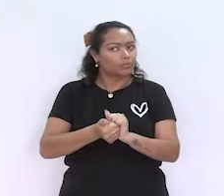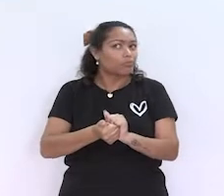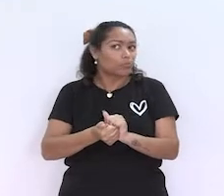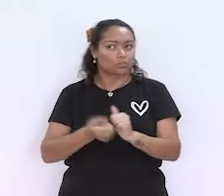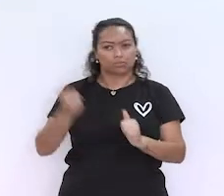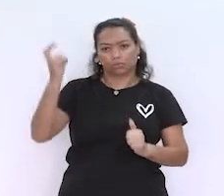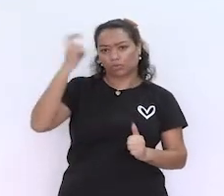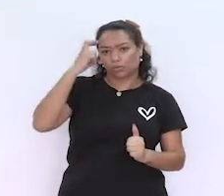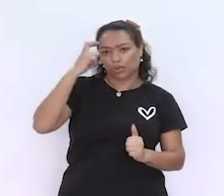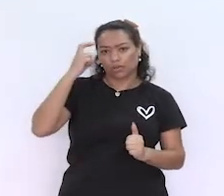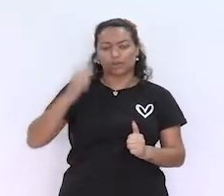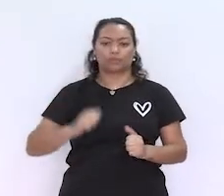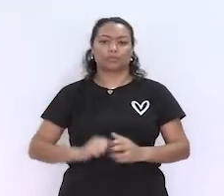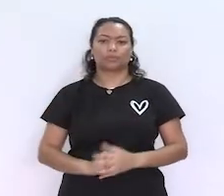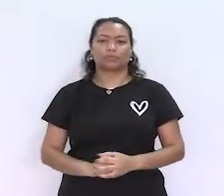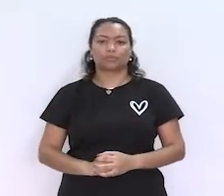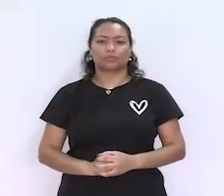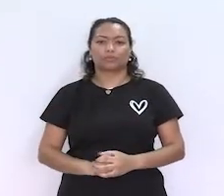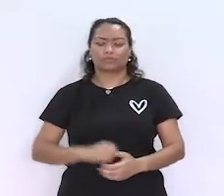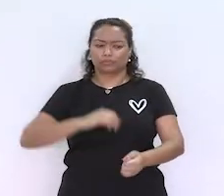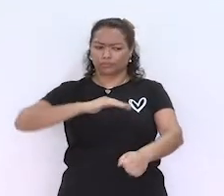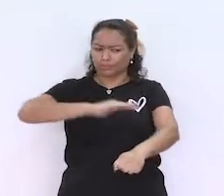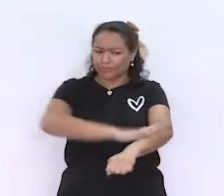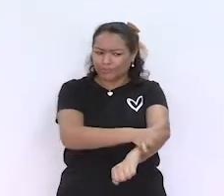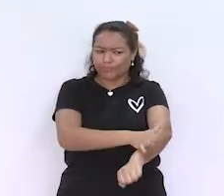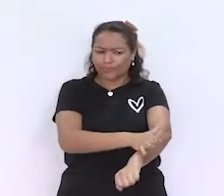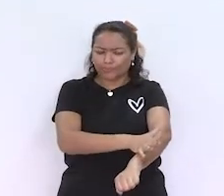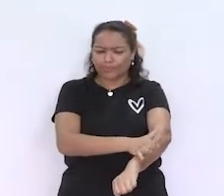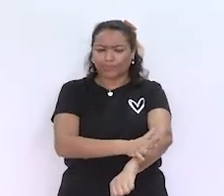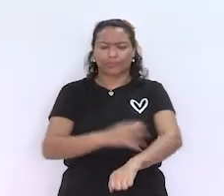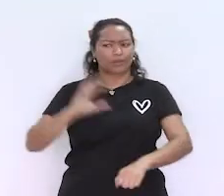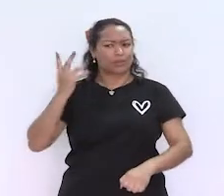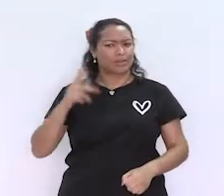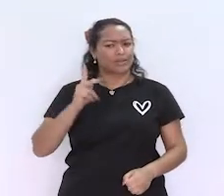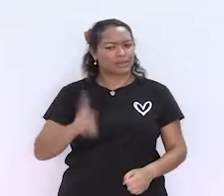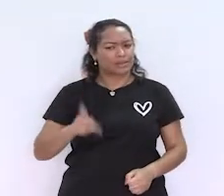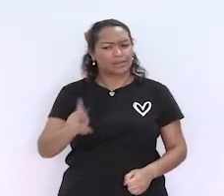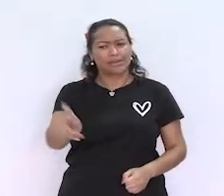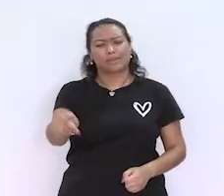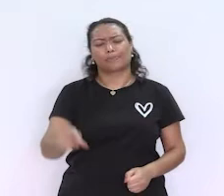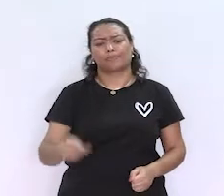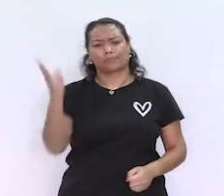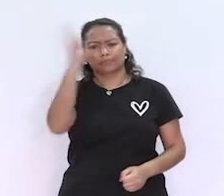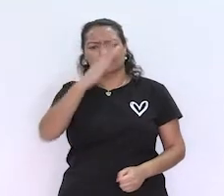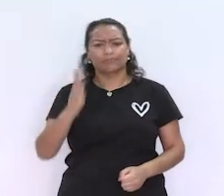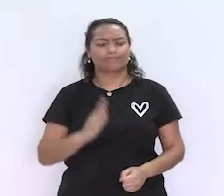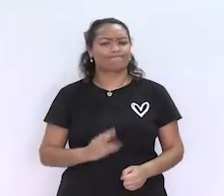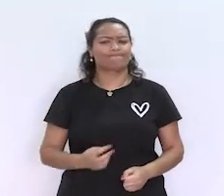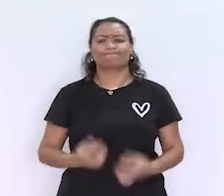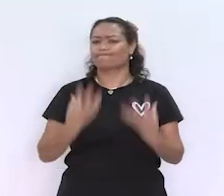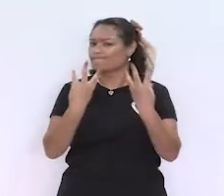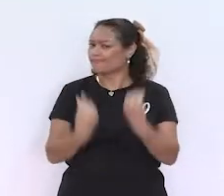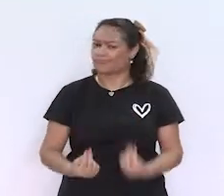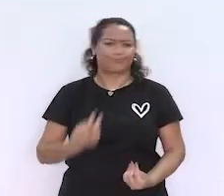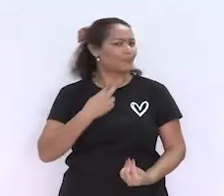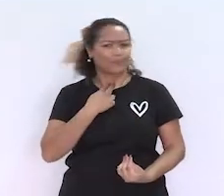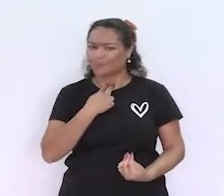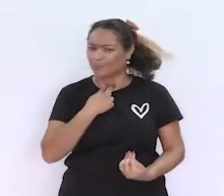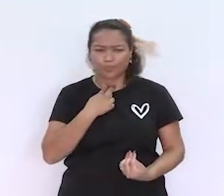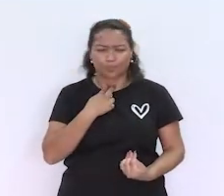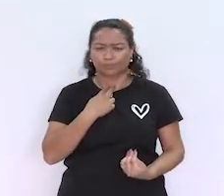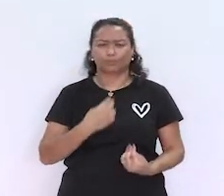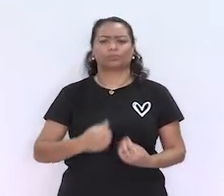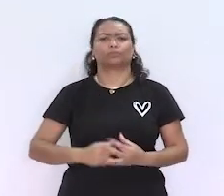culturais o racismo que se repete e nosso país é inadimissível injustificável